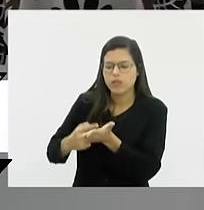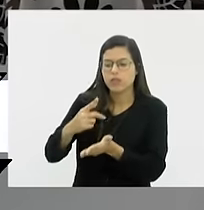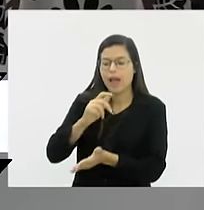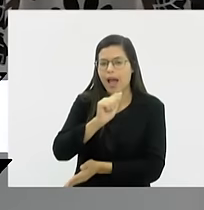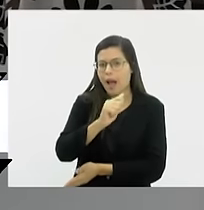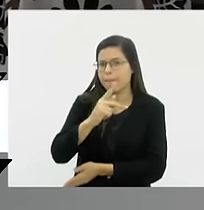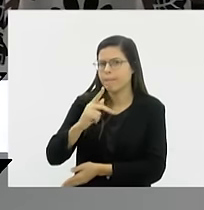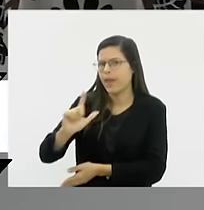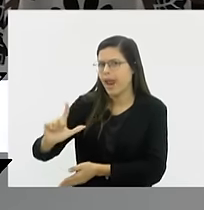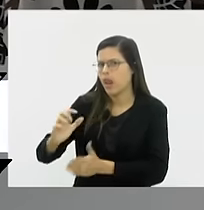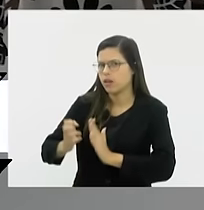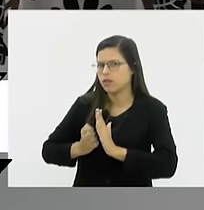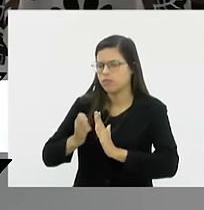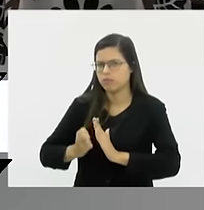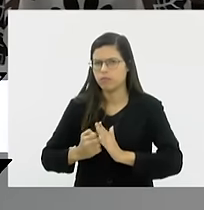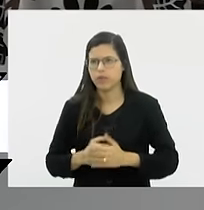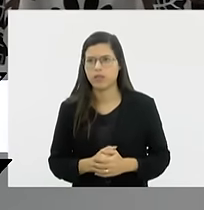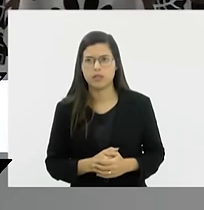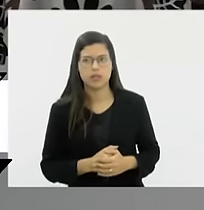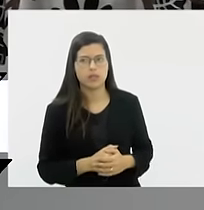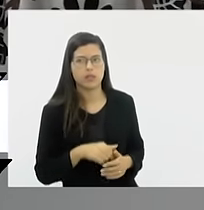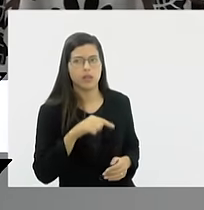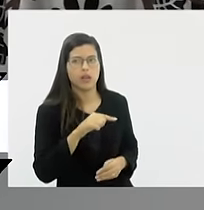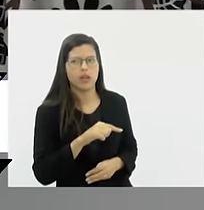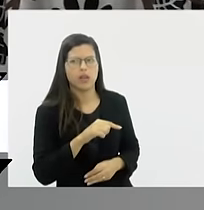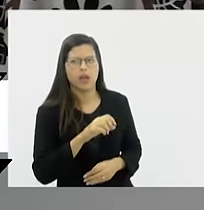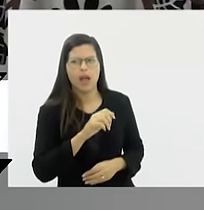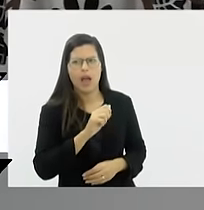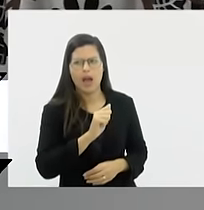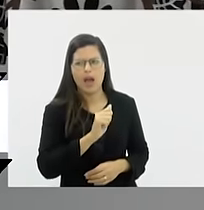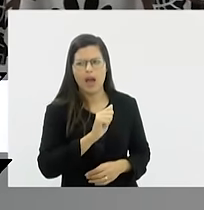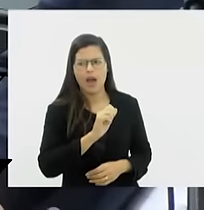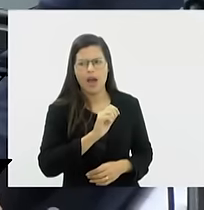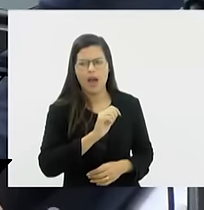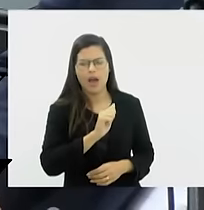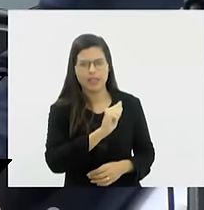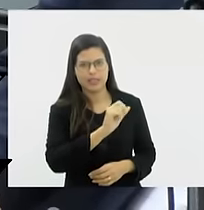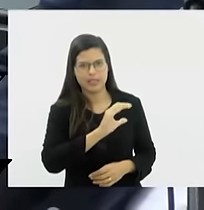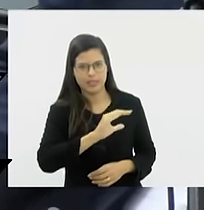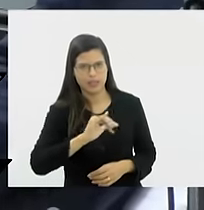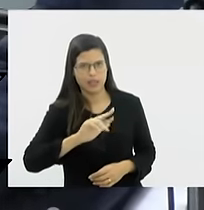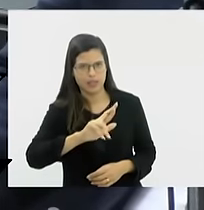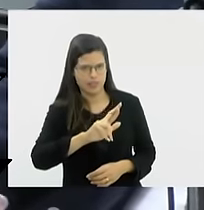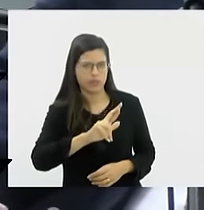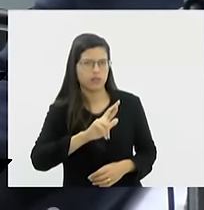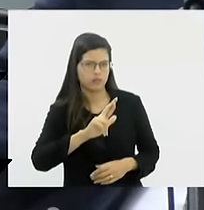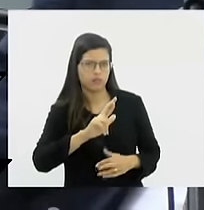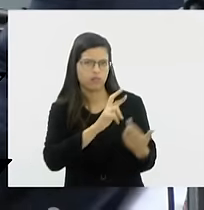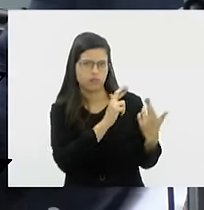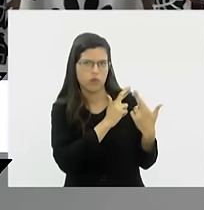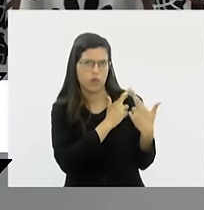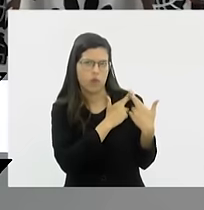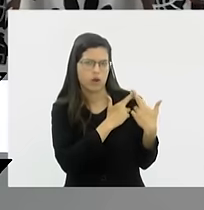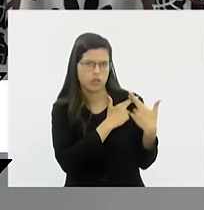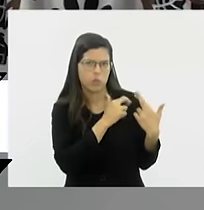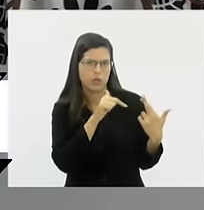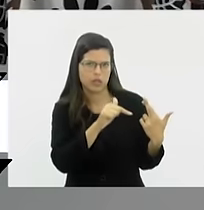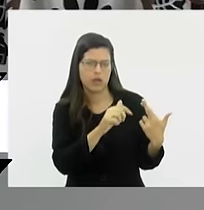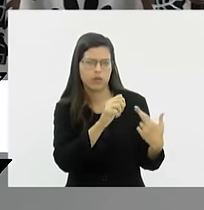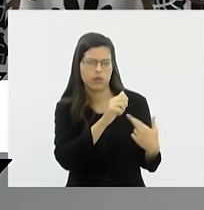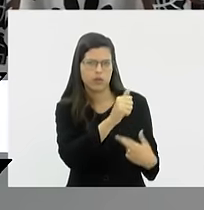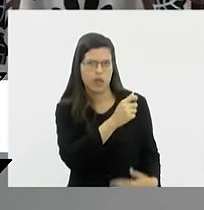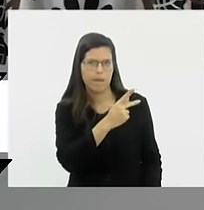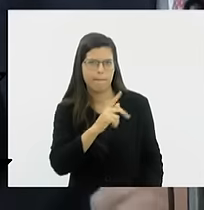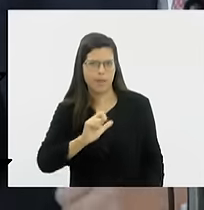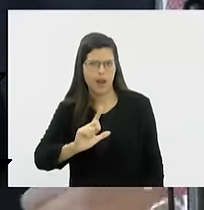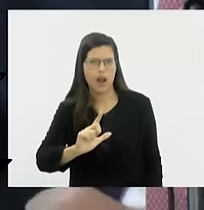Na APL, o preposto que vai lá é o seu Acir. Tá. Preposto é o seu Acir. Se apresenta como preposto da APL. É o seu